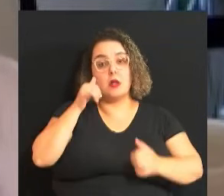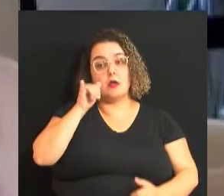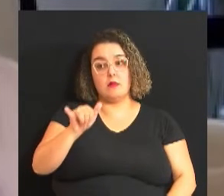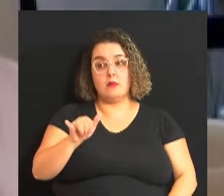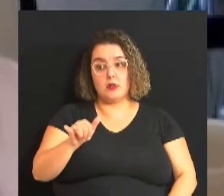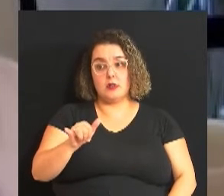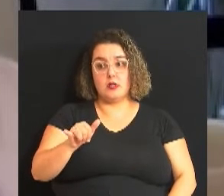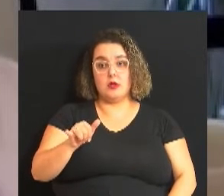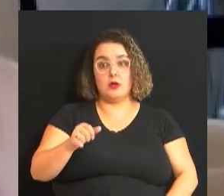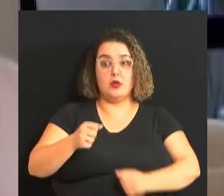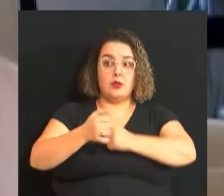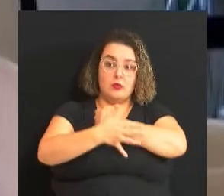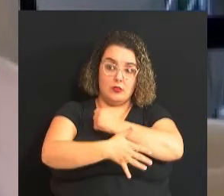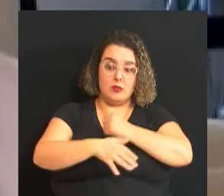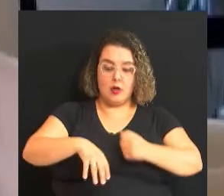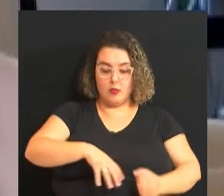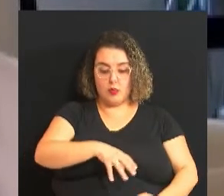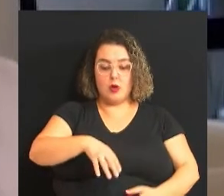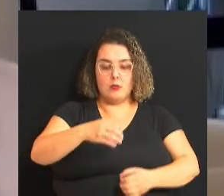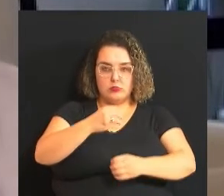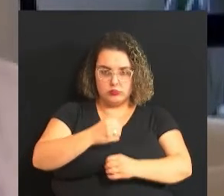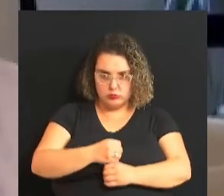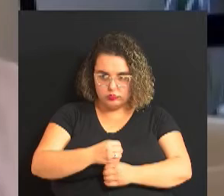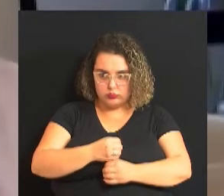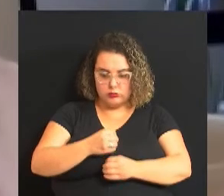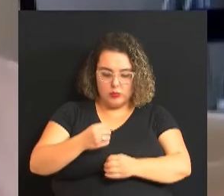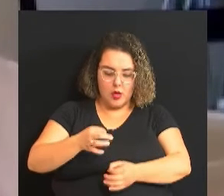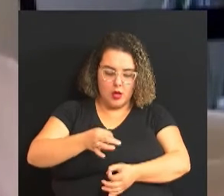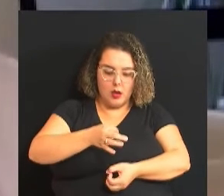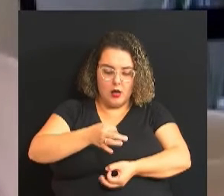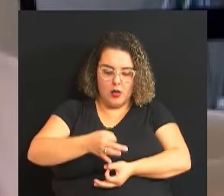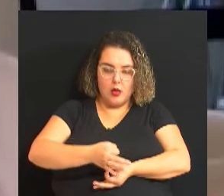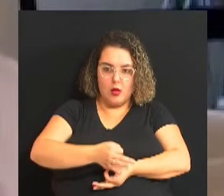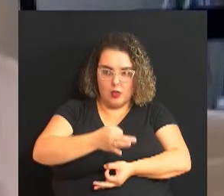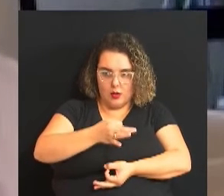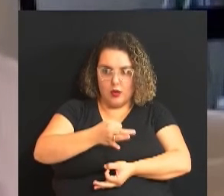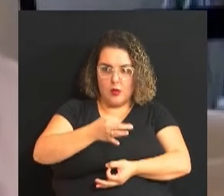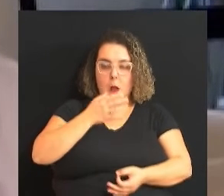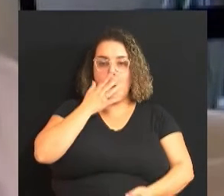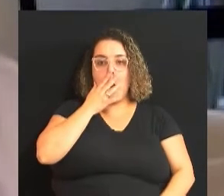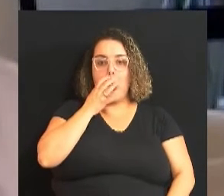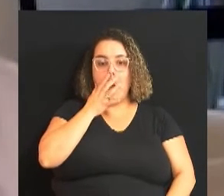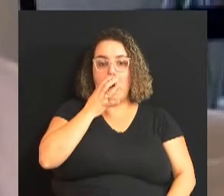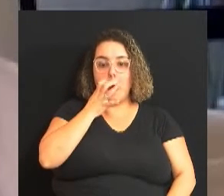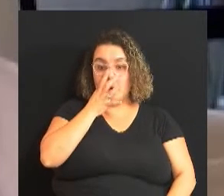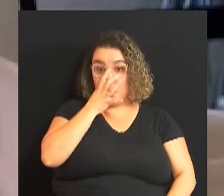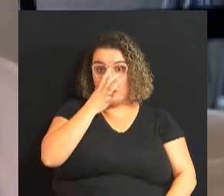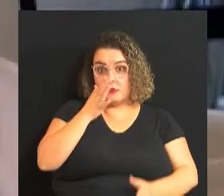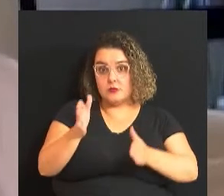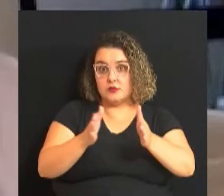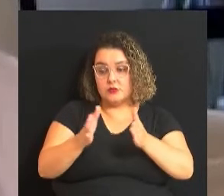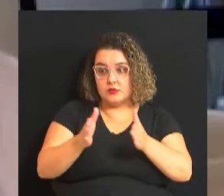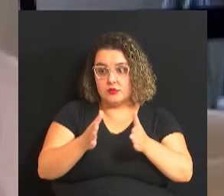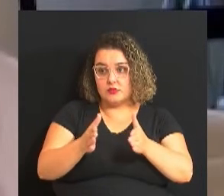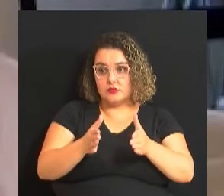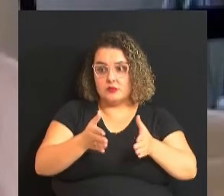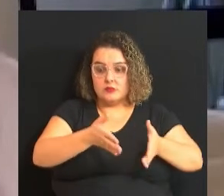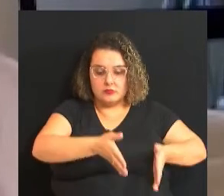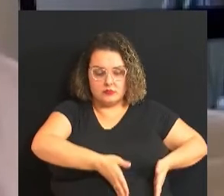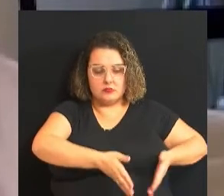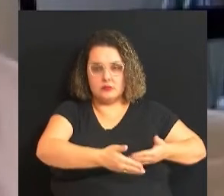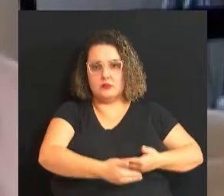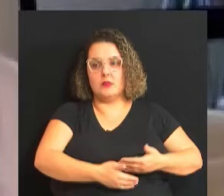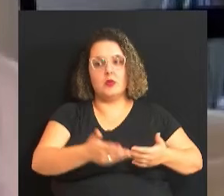fezes vão pelo cólon até lá embaixo e passem pela anastomose. Quanto tempo essa pessoa fica com a ileostomia?